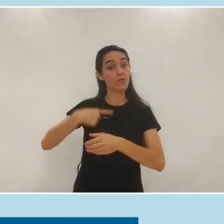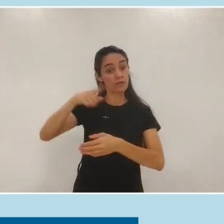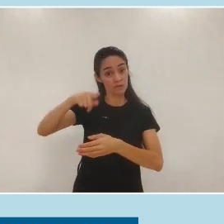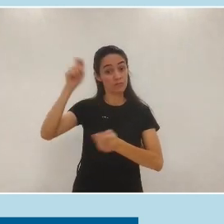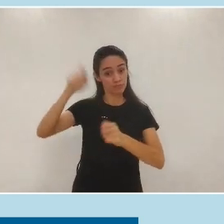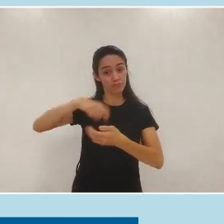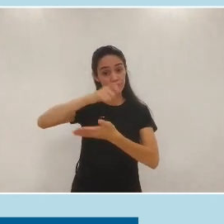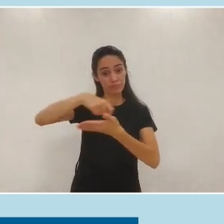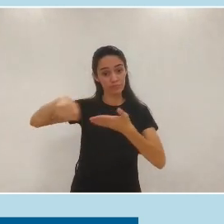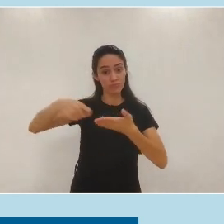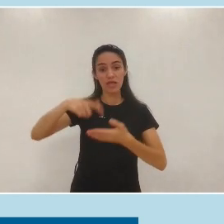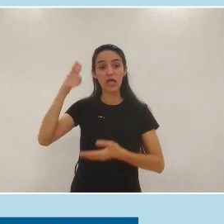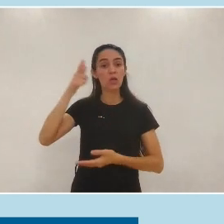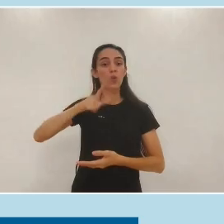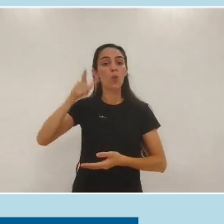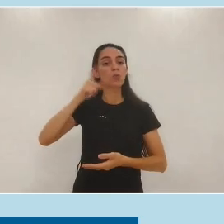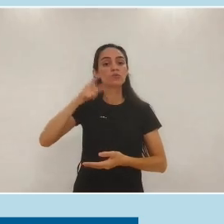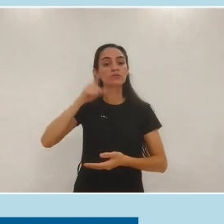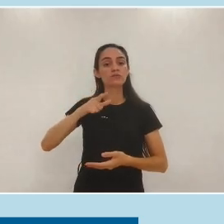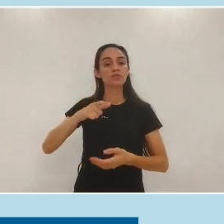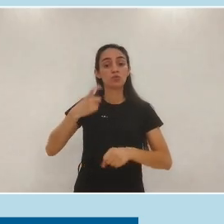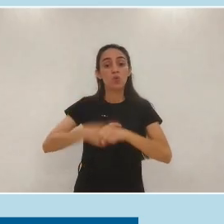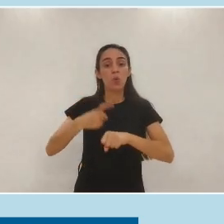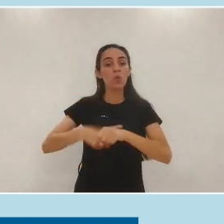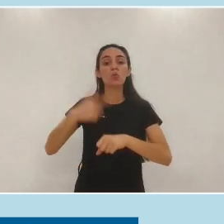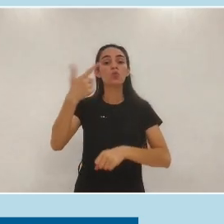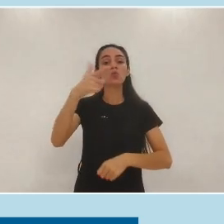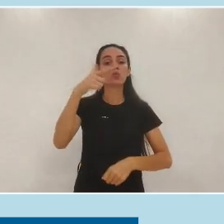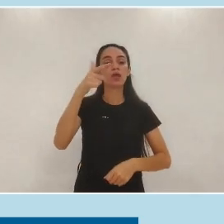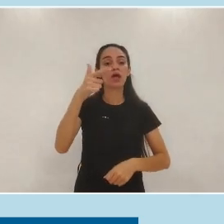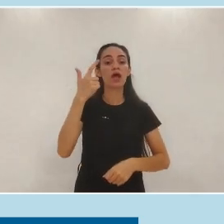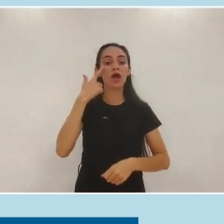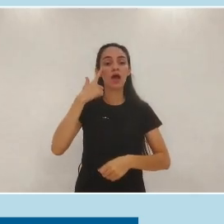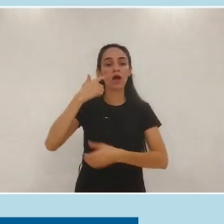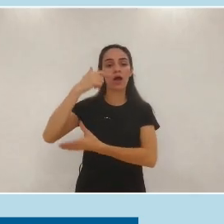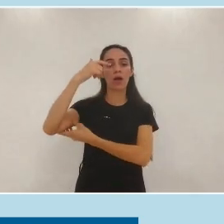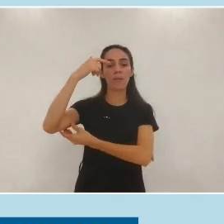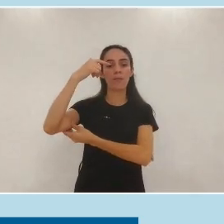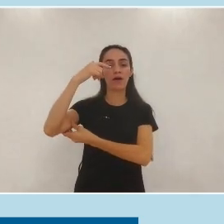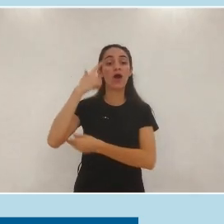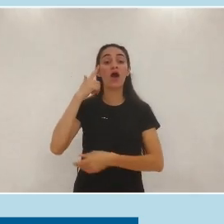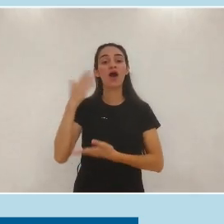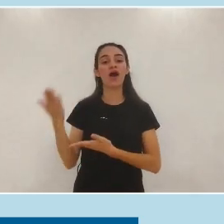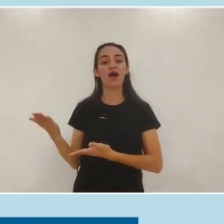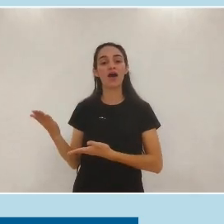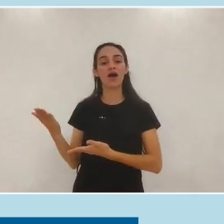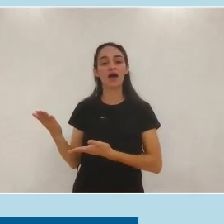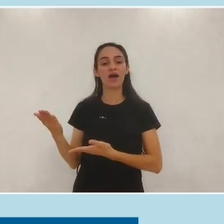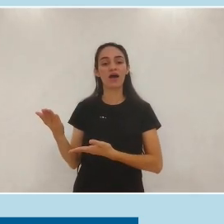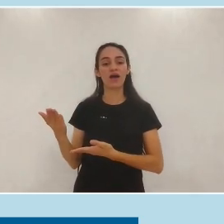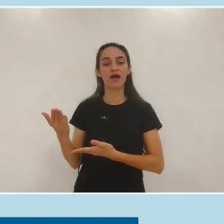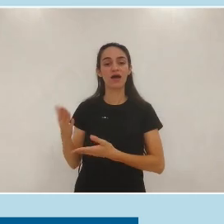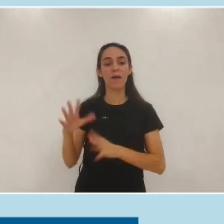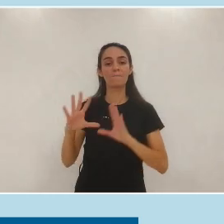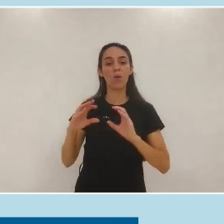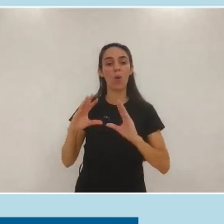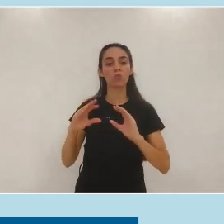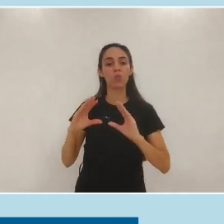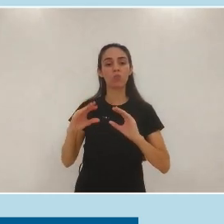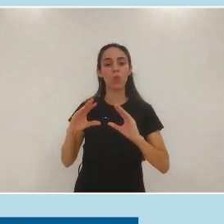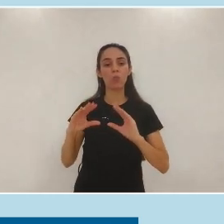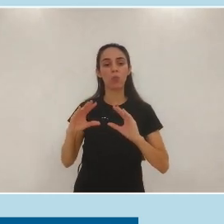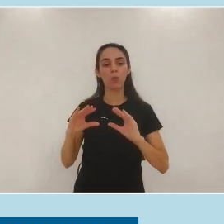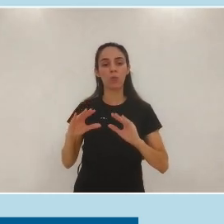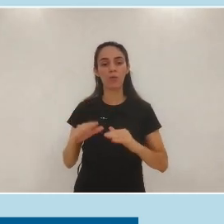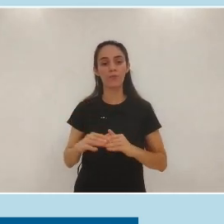não tenho nada duro no meu corpo. Olha aqui, olha esse bracinho aqui, ó. Esse molenguinho aqui, não é que eu